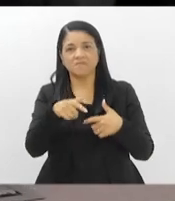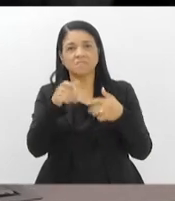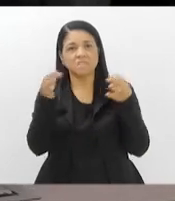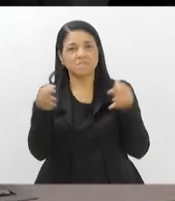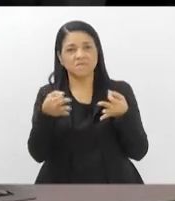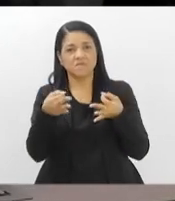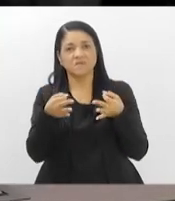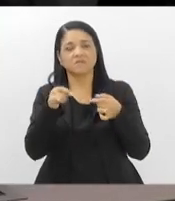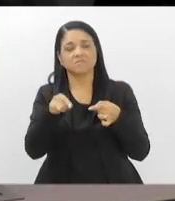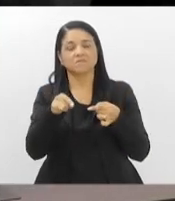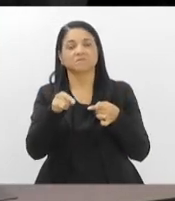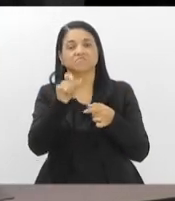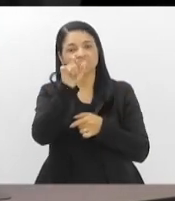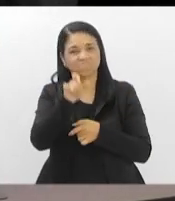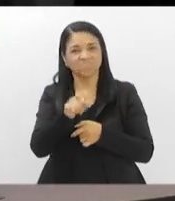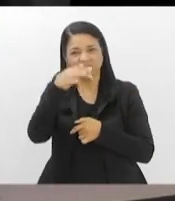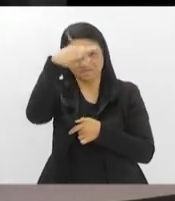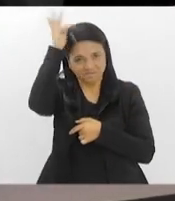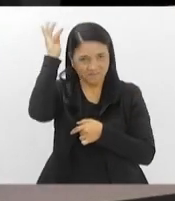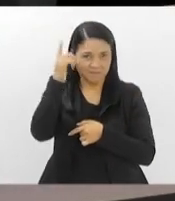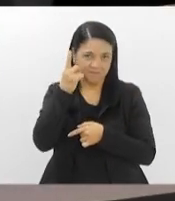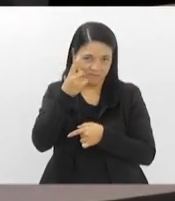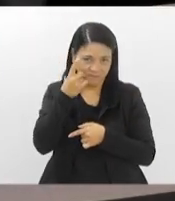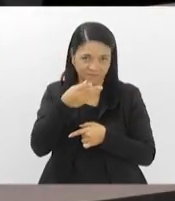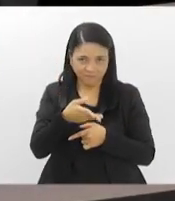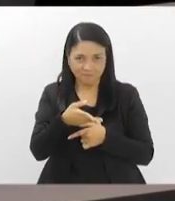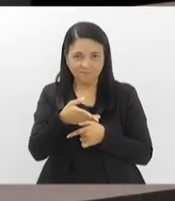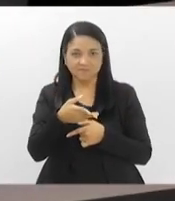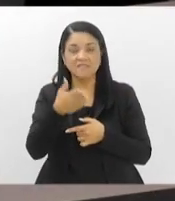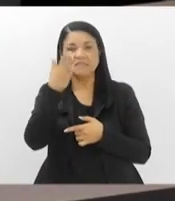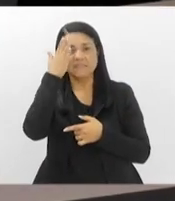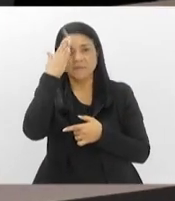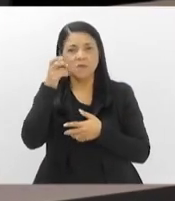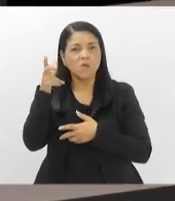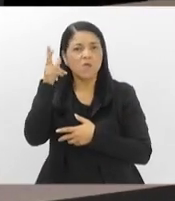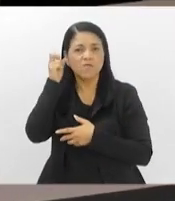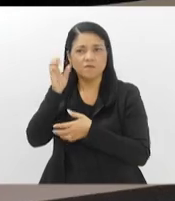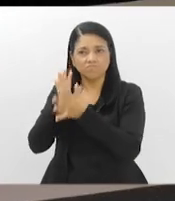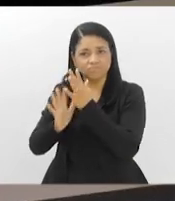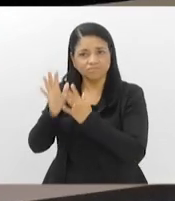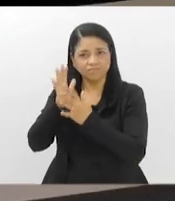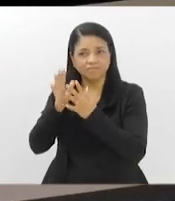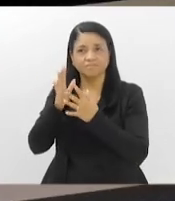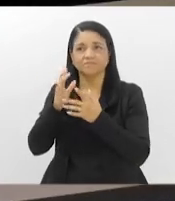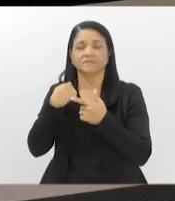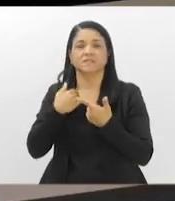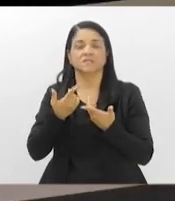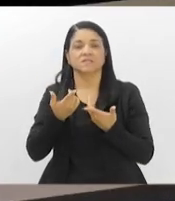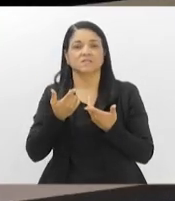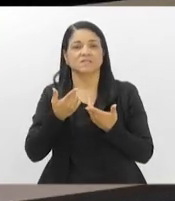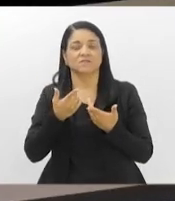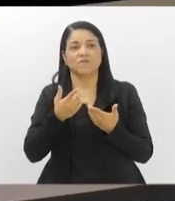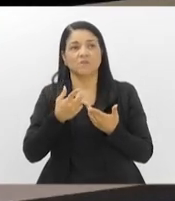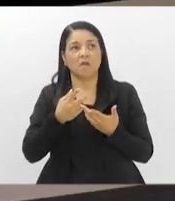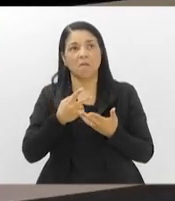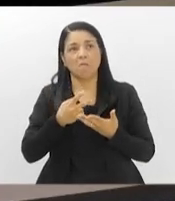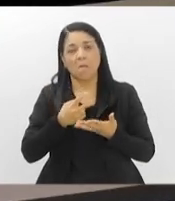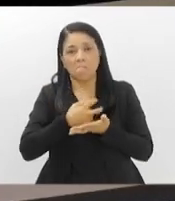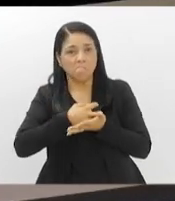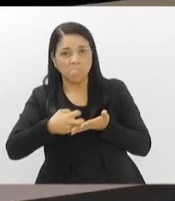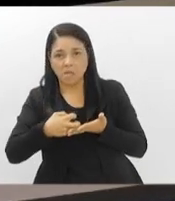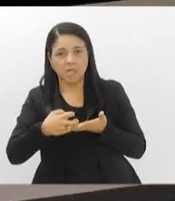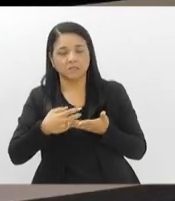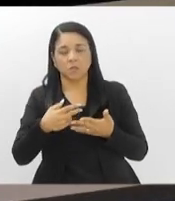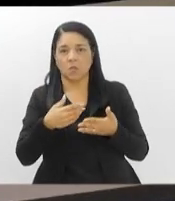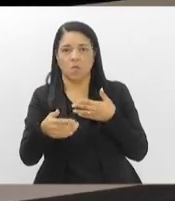nessa posição do que do que o senhor por toda tua por saber ouvir por Justamente não fazer caças Bruxas por